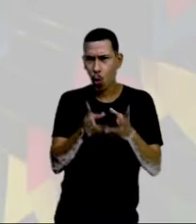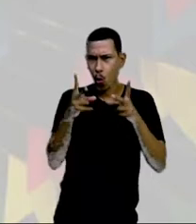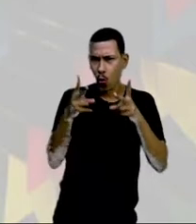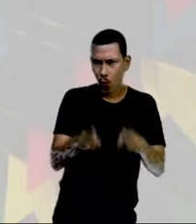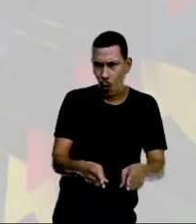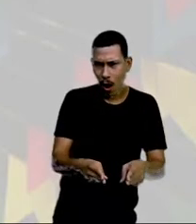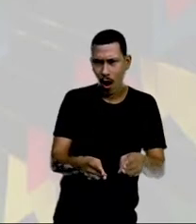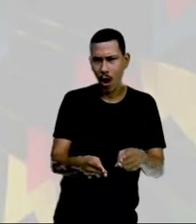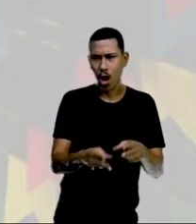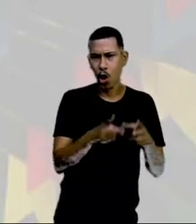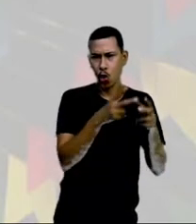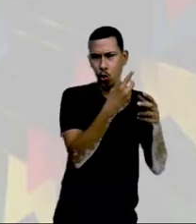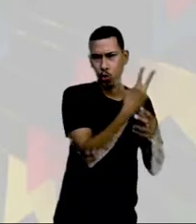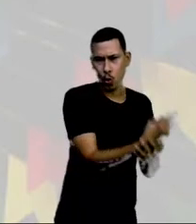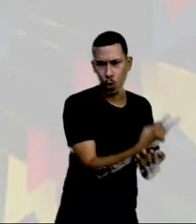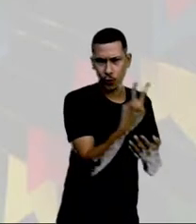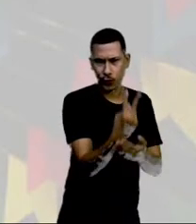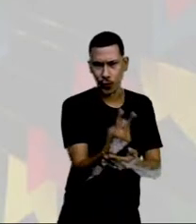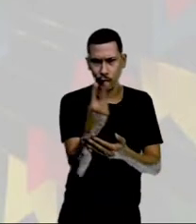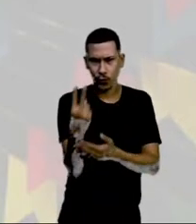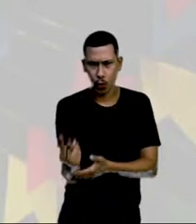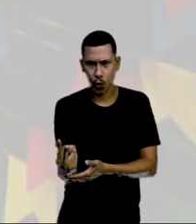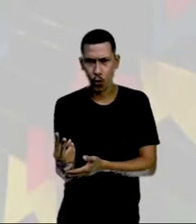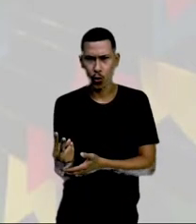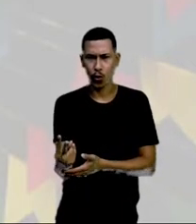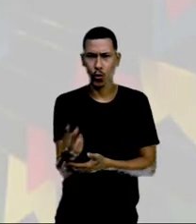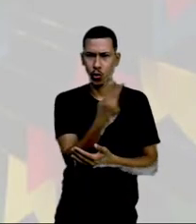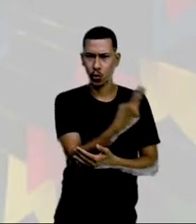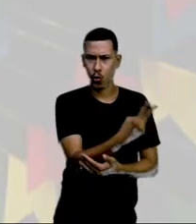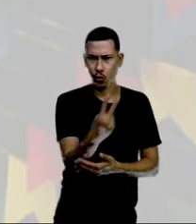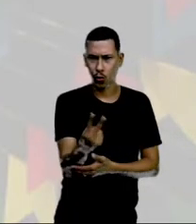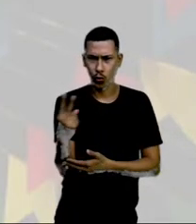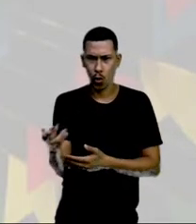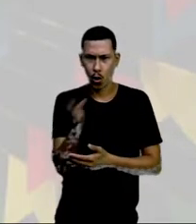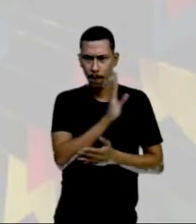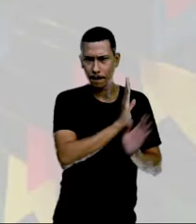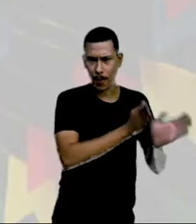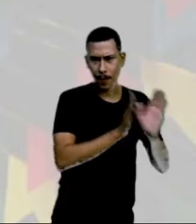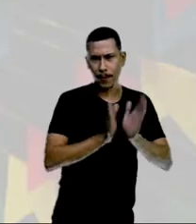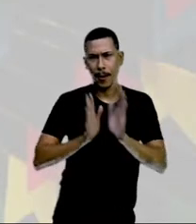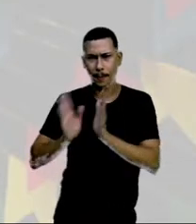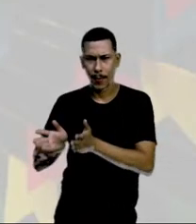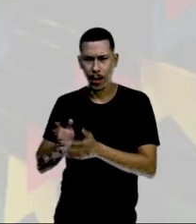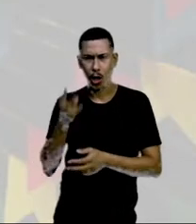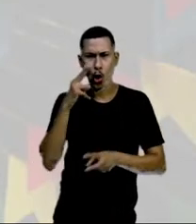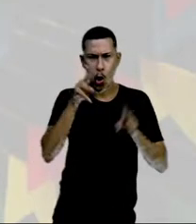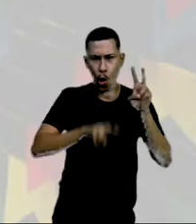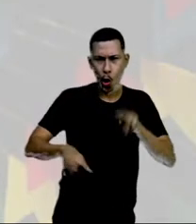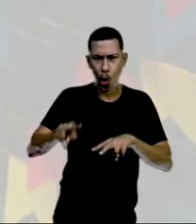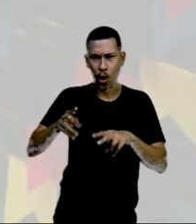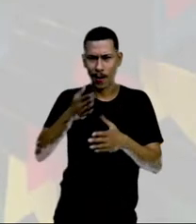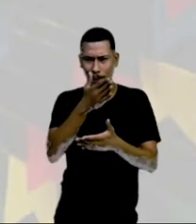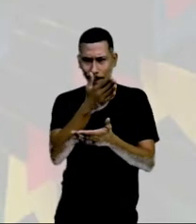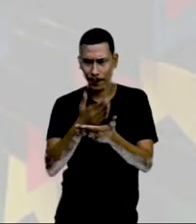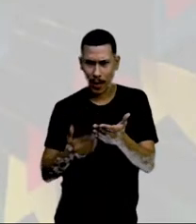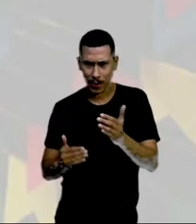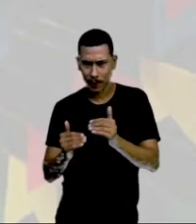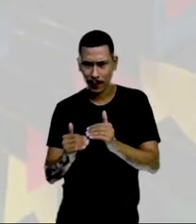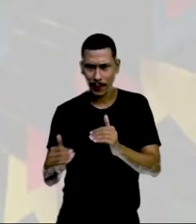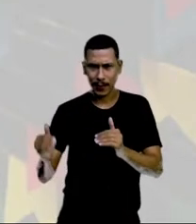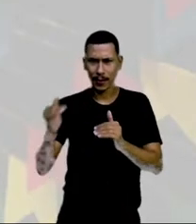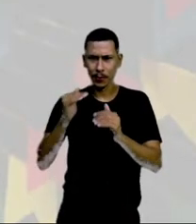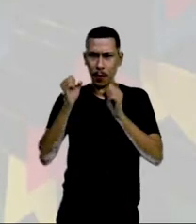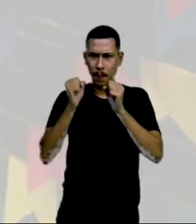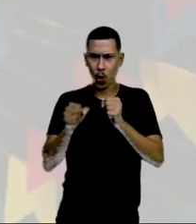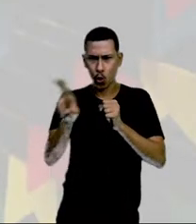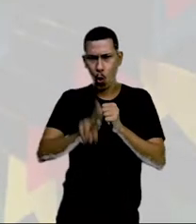de dois em dois, tá certo? E colocar um feito o outro. Aquilo que está aqui, ó, a metade para cima, pode vir